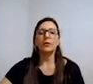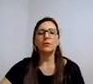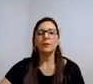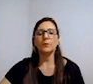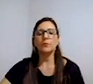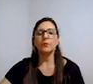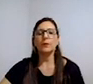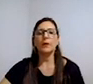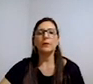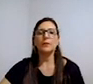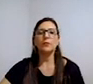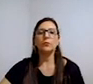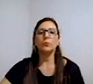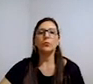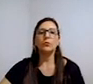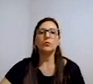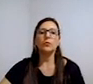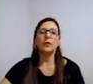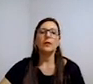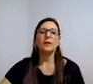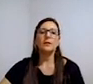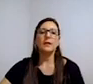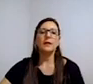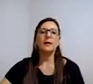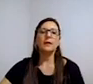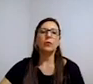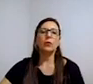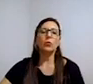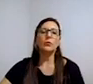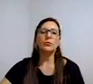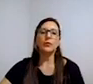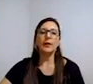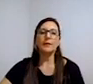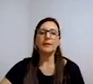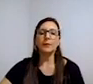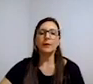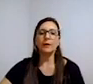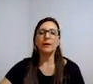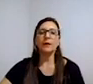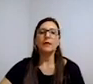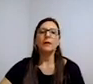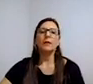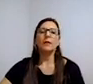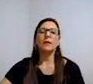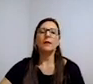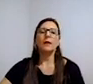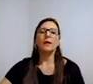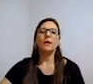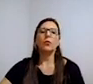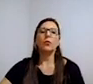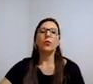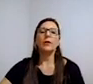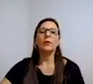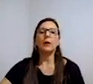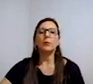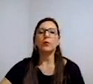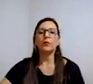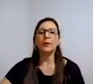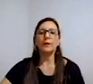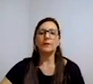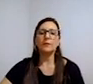Aqui nós temos uma imagem do músculo que está ligado ao osso. Essa é a maneira que ocorre